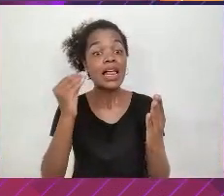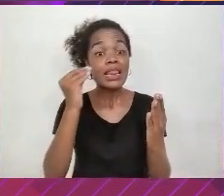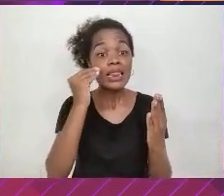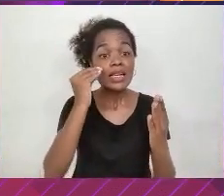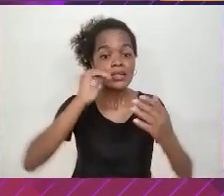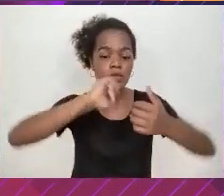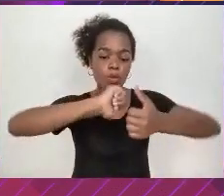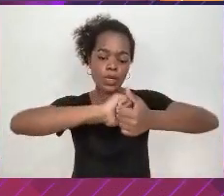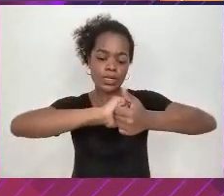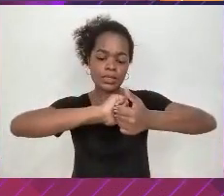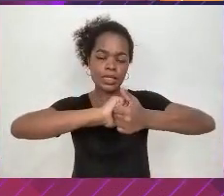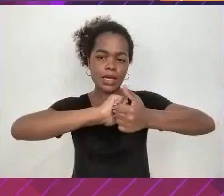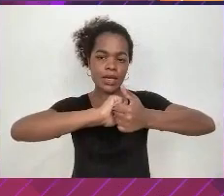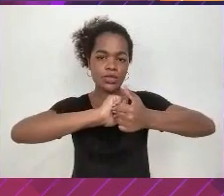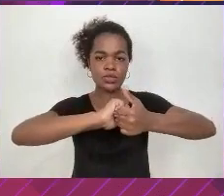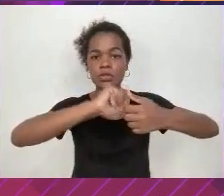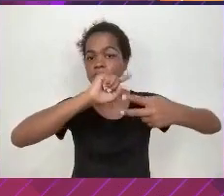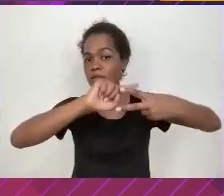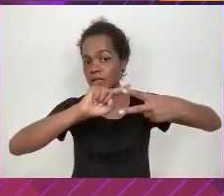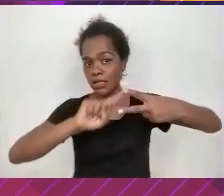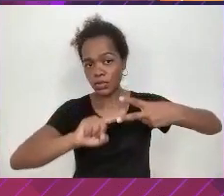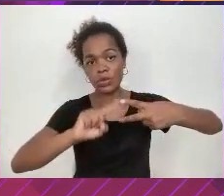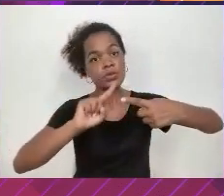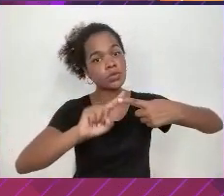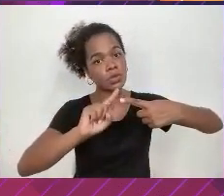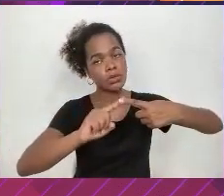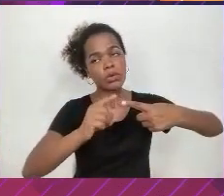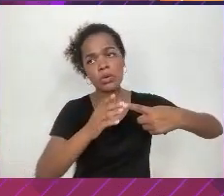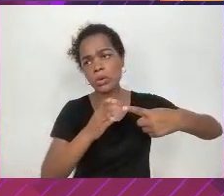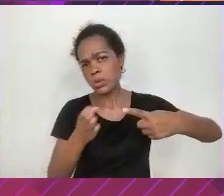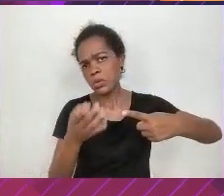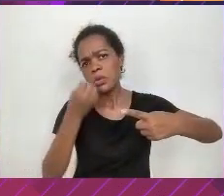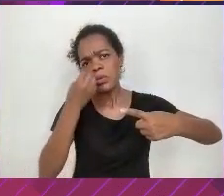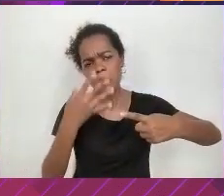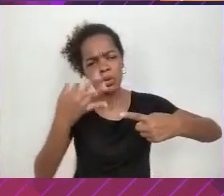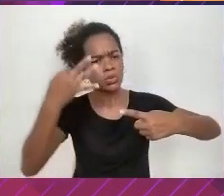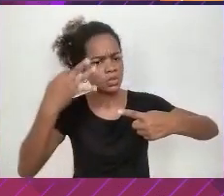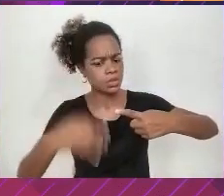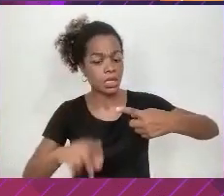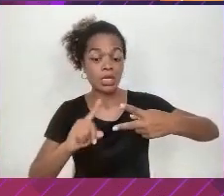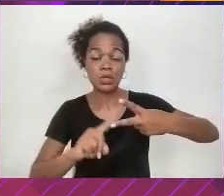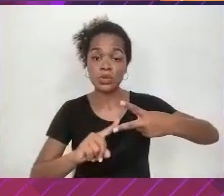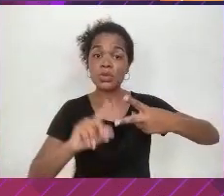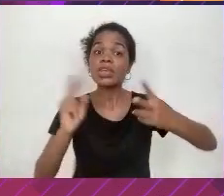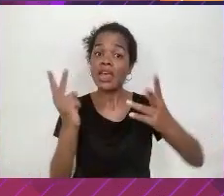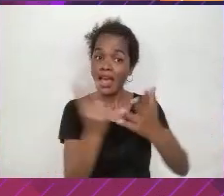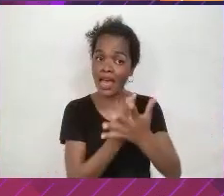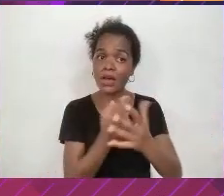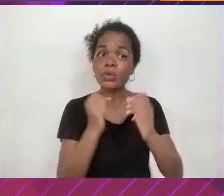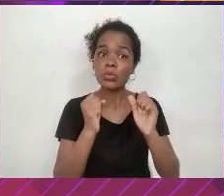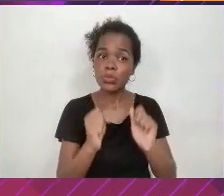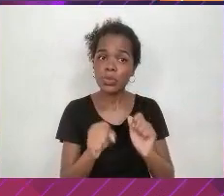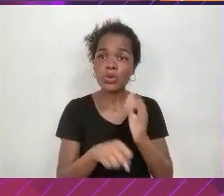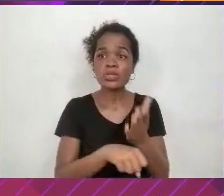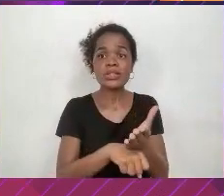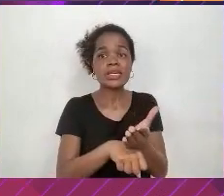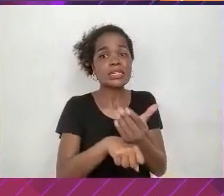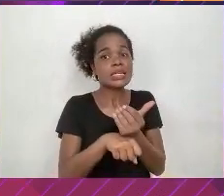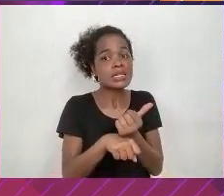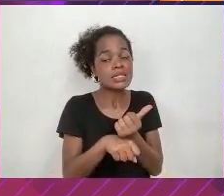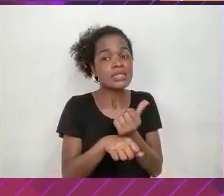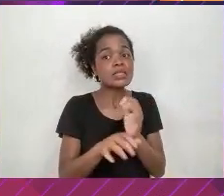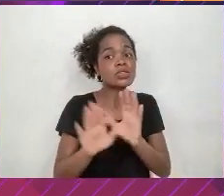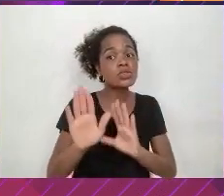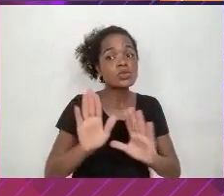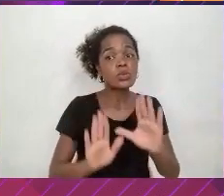caminho feliz e também o caminho de erro. Não tem jeito. A gente tem que prever para, no final, se chegar a esse erro, a gente conseguir